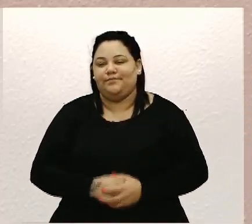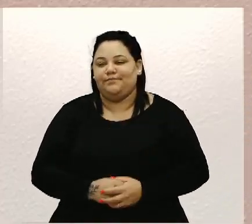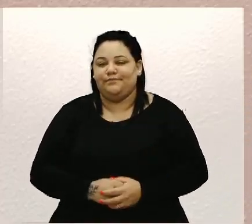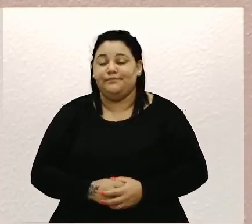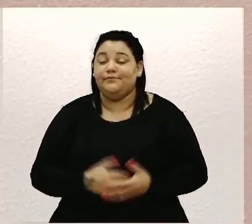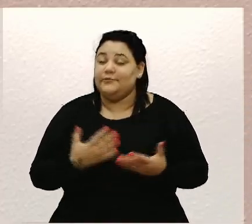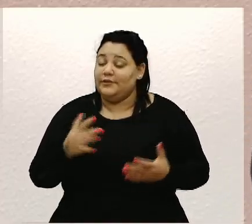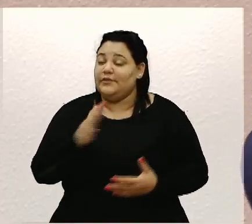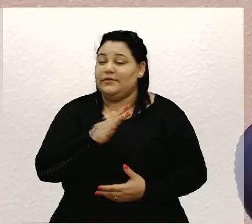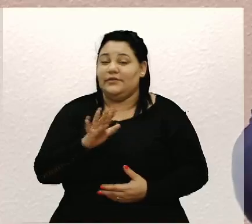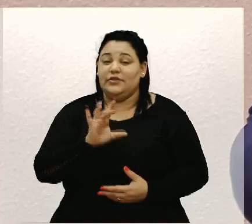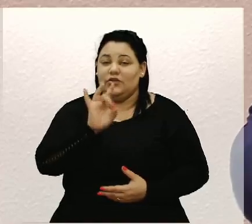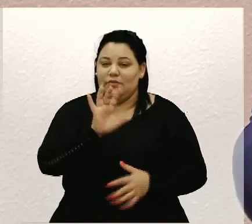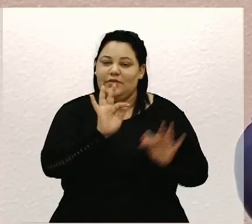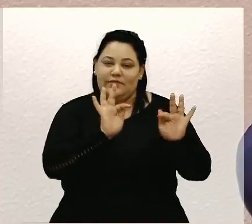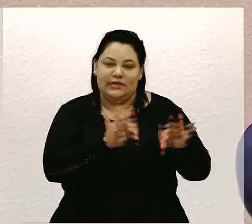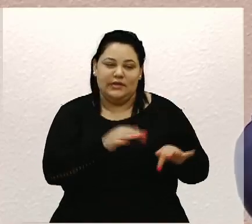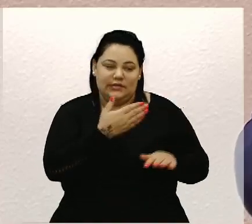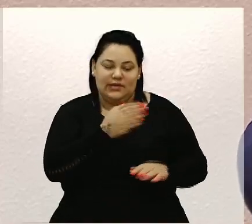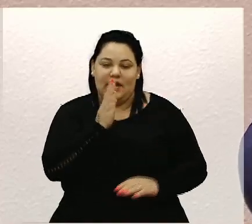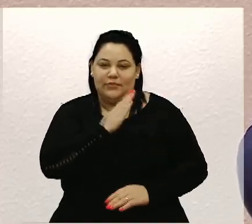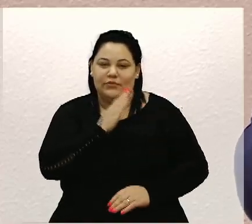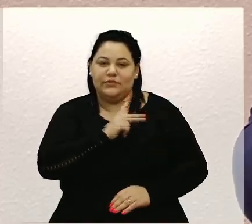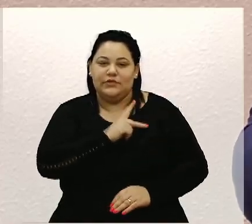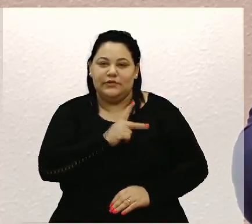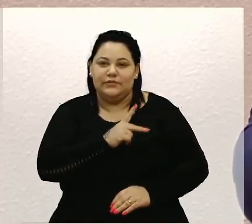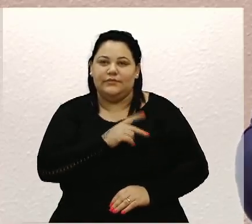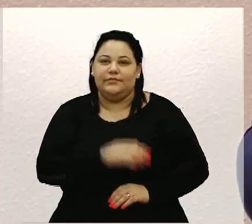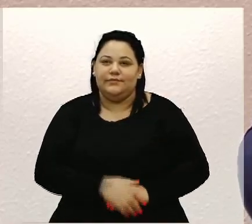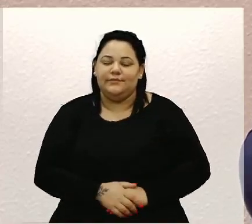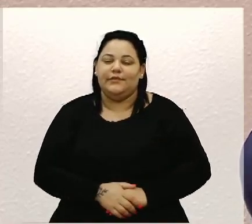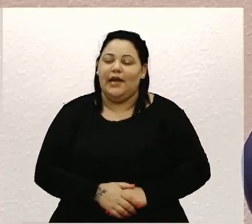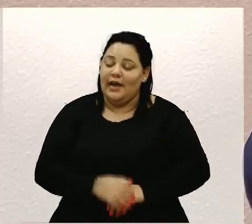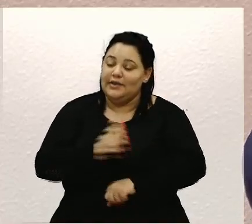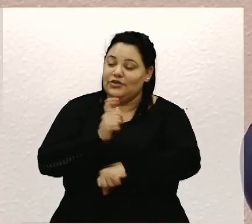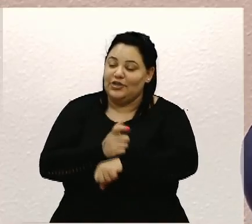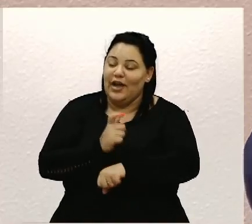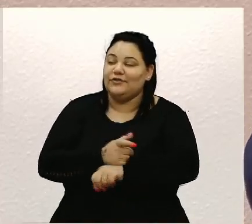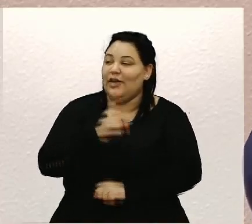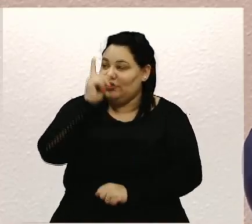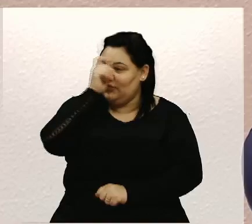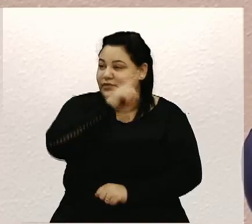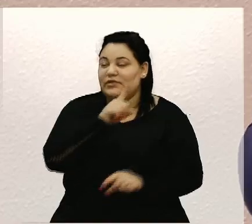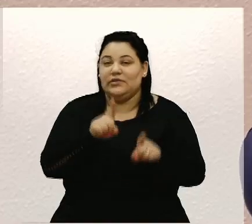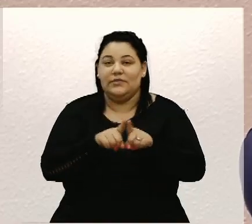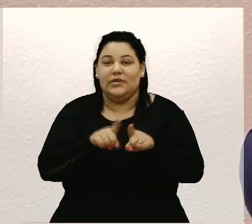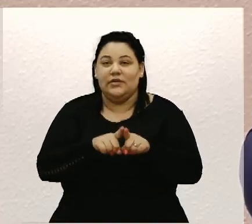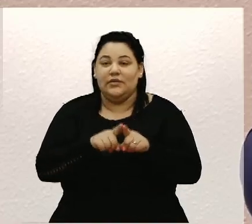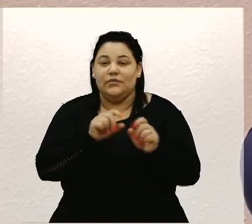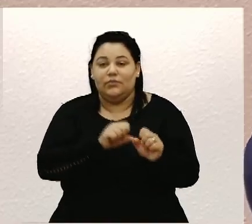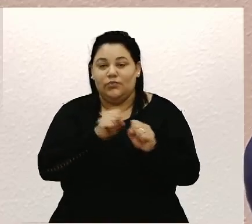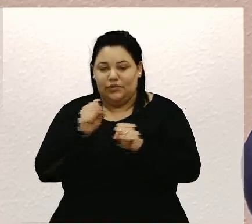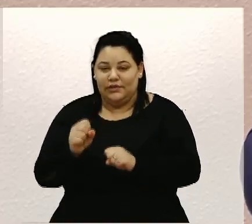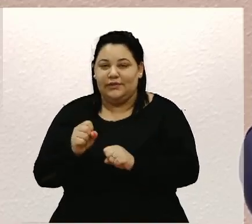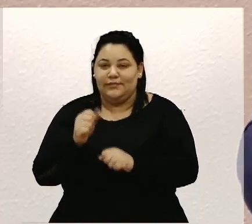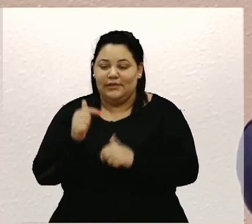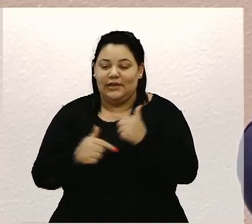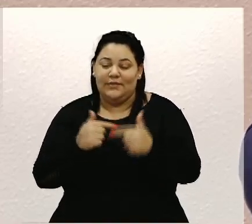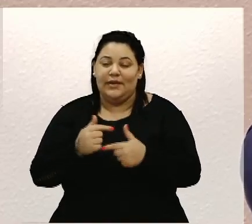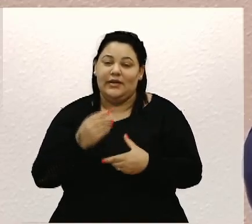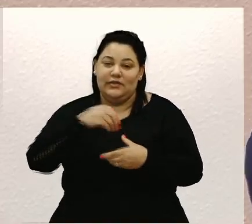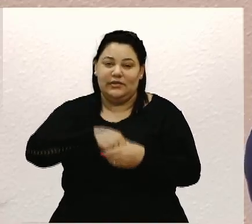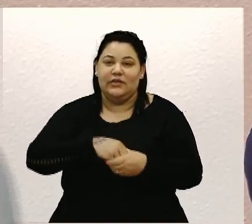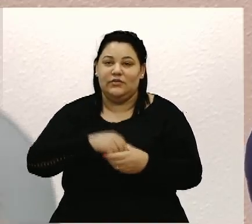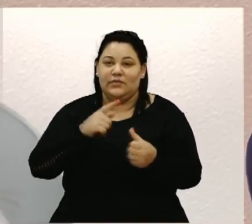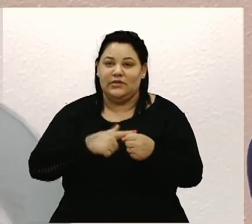vezes fica, só para concluir aqui, senhor presidente, fica chato e fica difícil o cara poder legislar dentro de uma cidade de